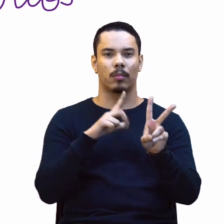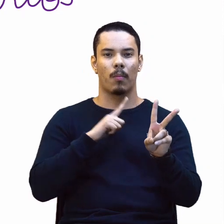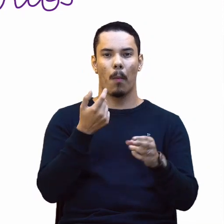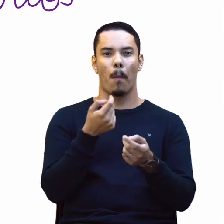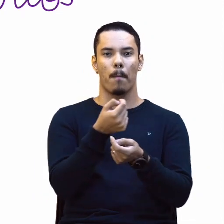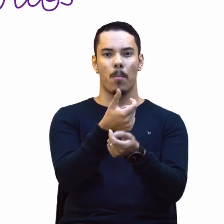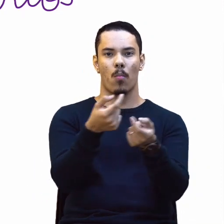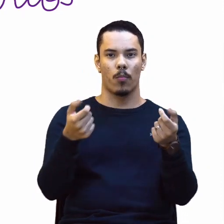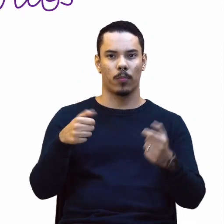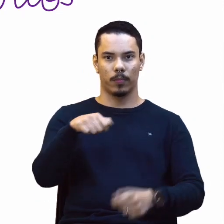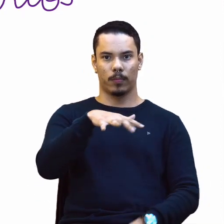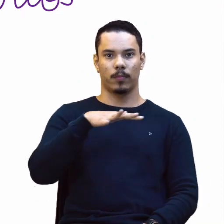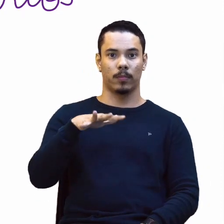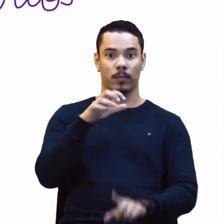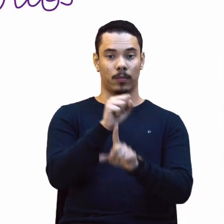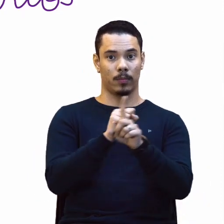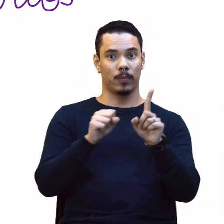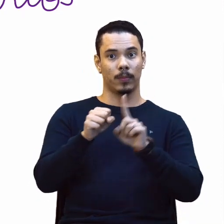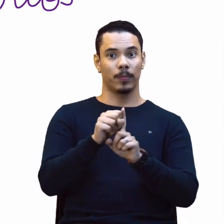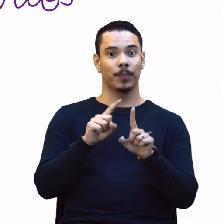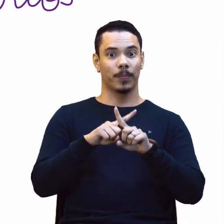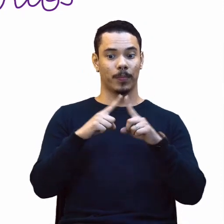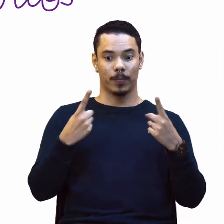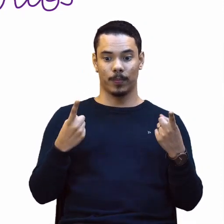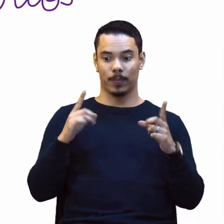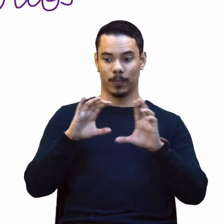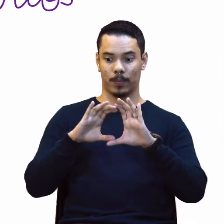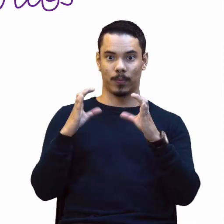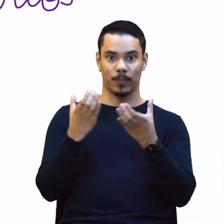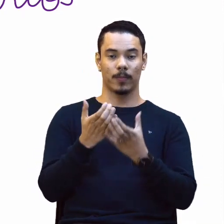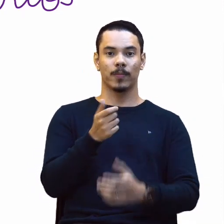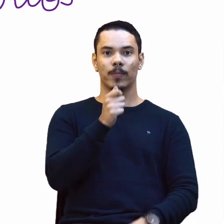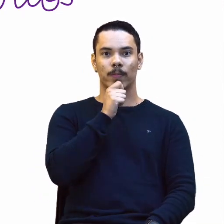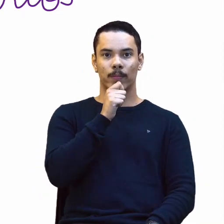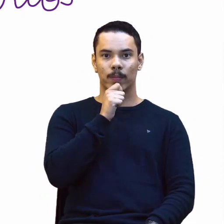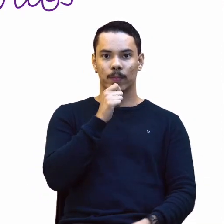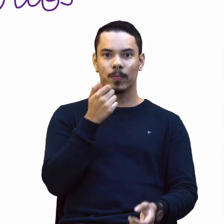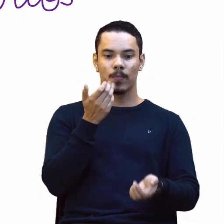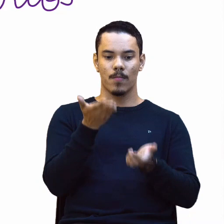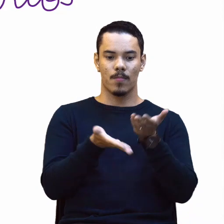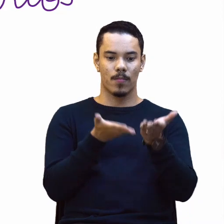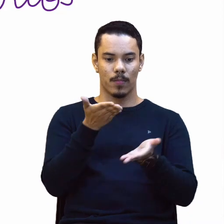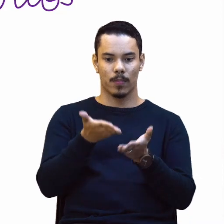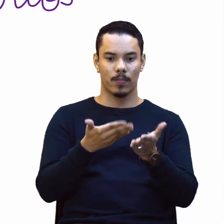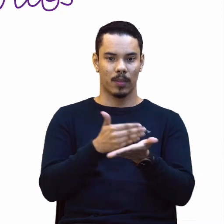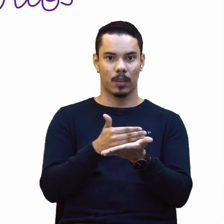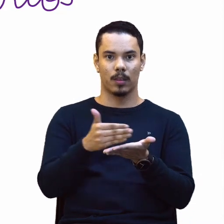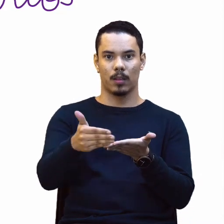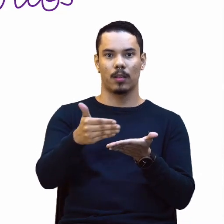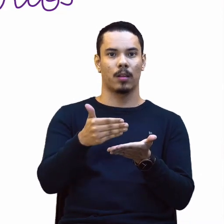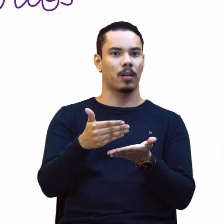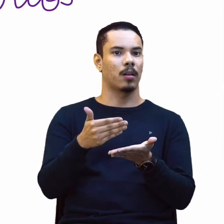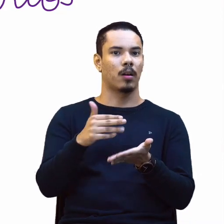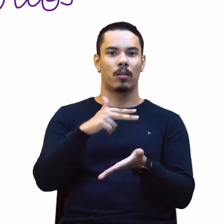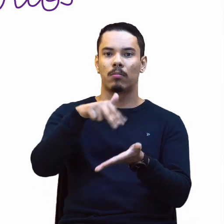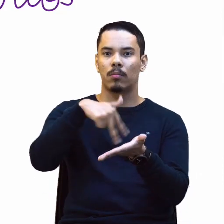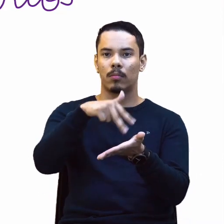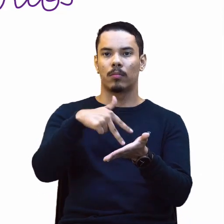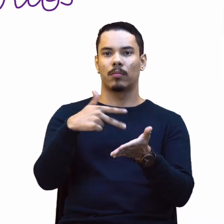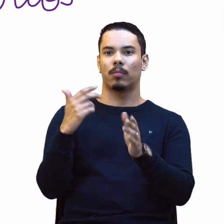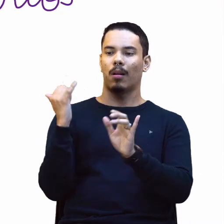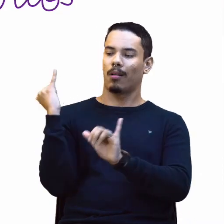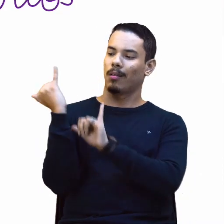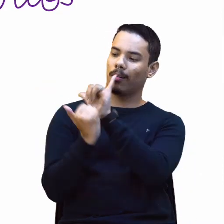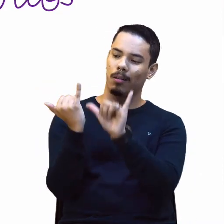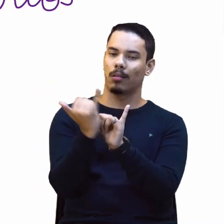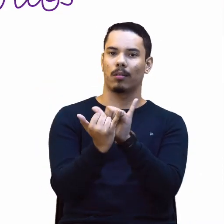atual, mas muitas comunidades ainda preservam sua cultura inicial, assim como as danças, as lendas e